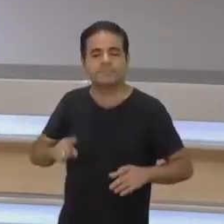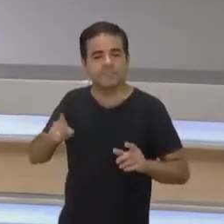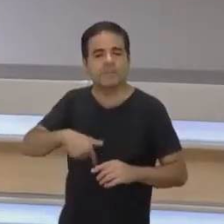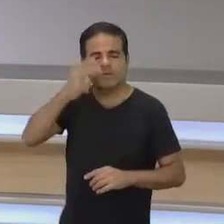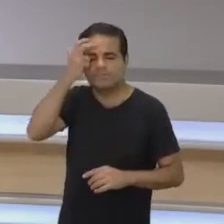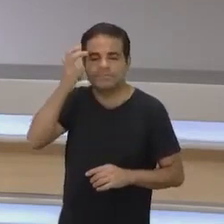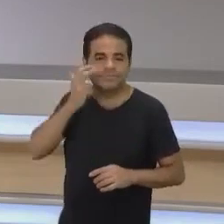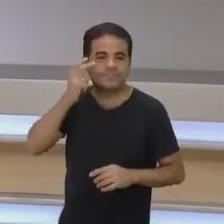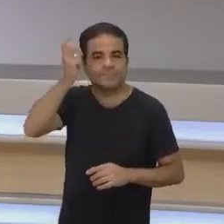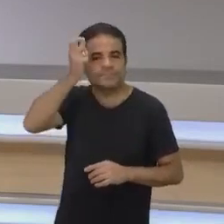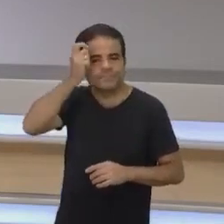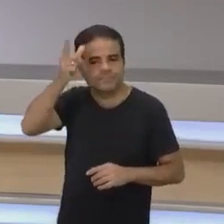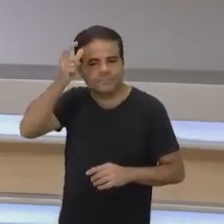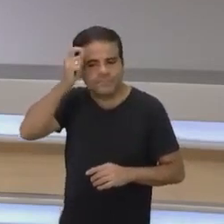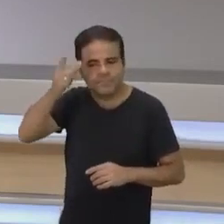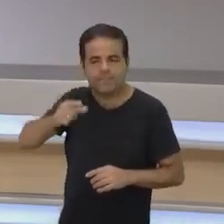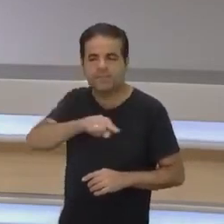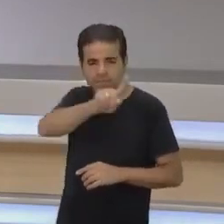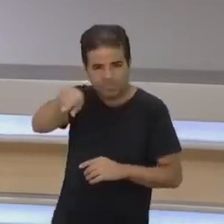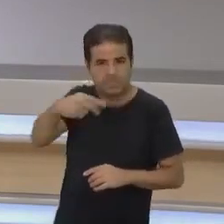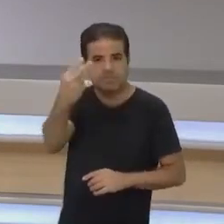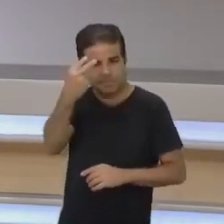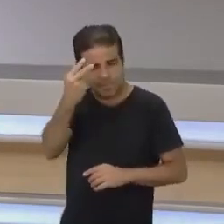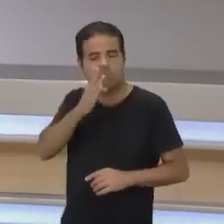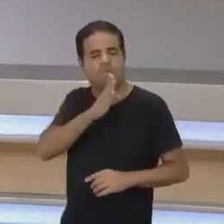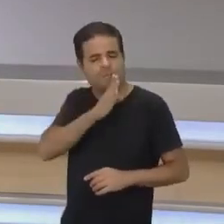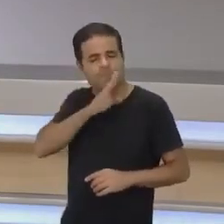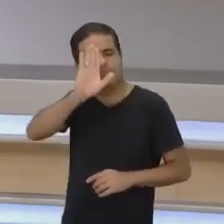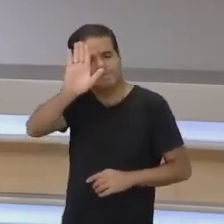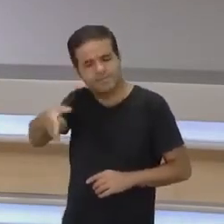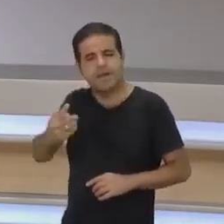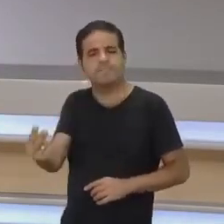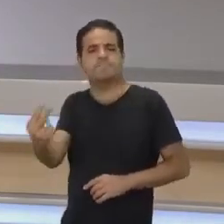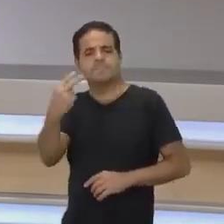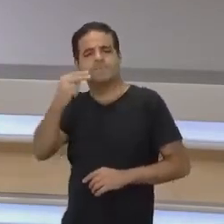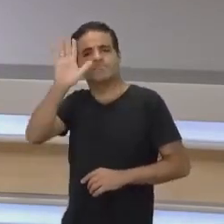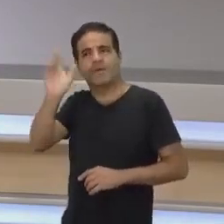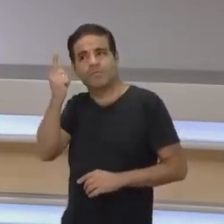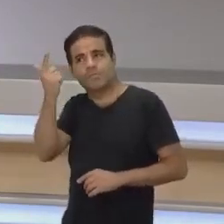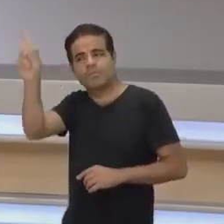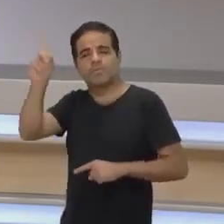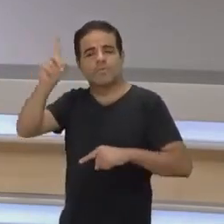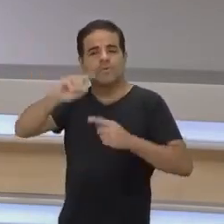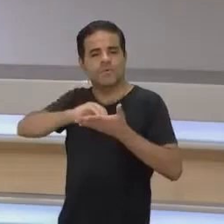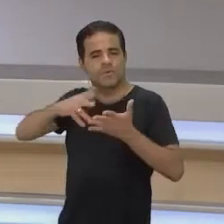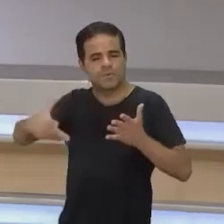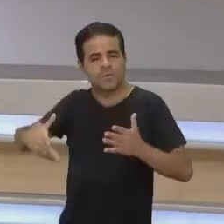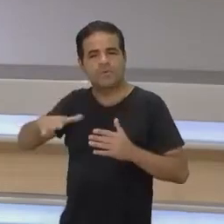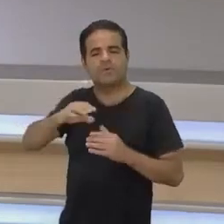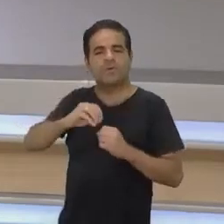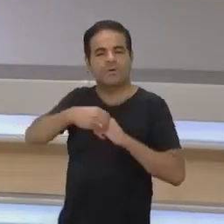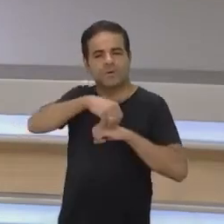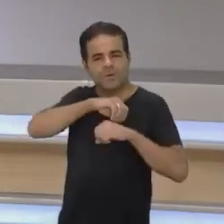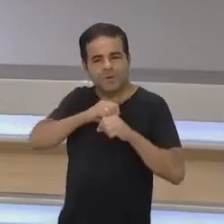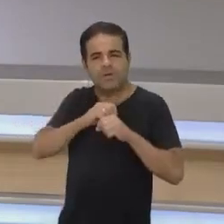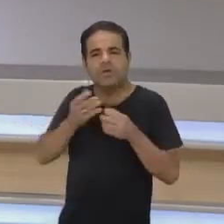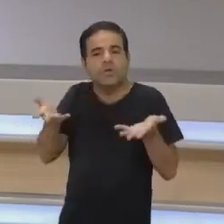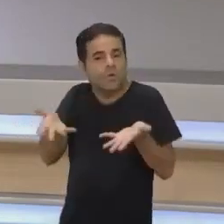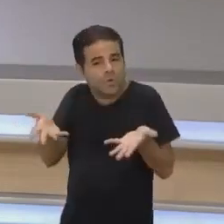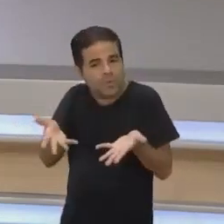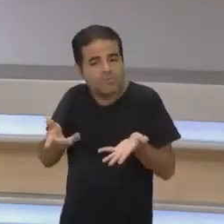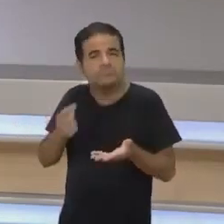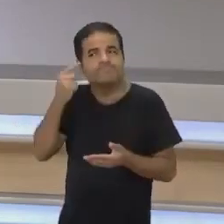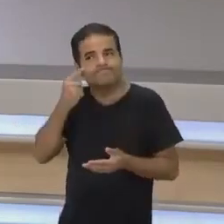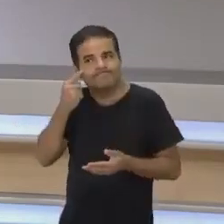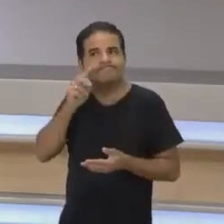a cultura do solo. Vocês já me conhecem, vocês já me viram lá no nosso componente do solo, a célula. E hoje,